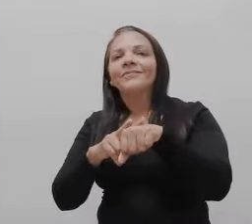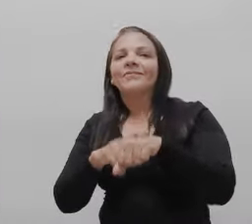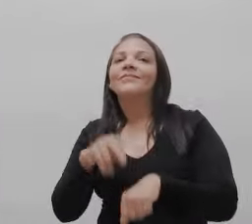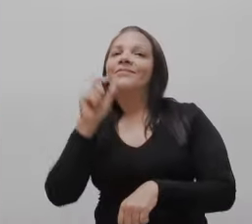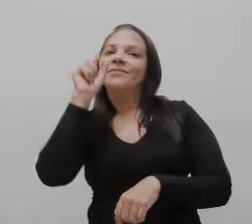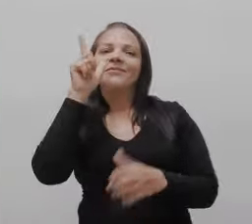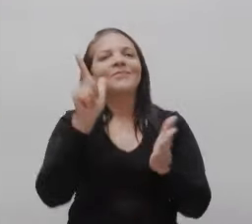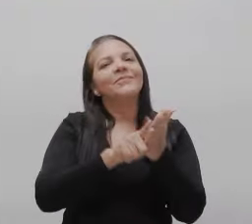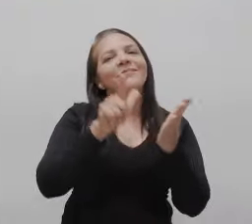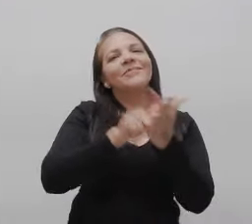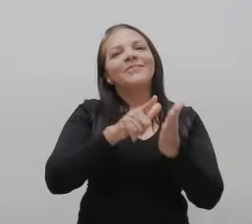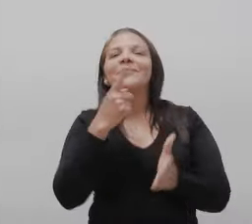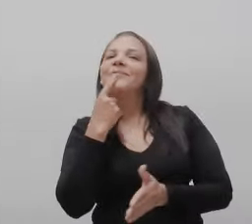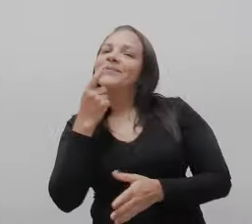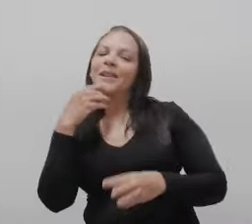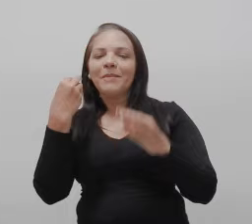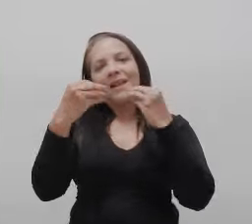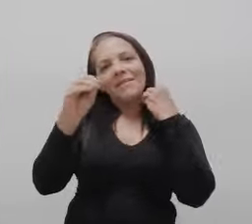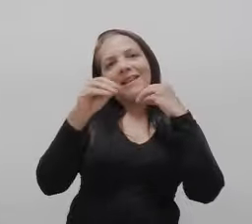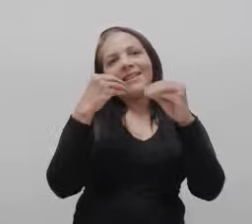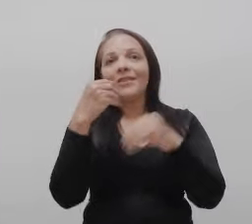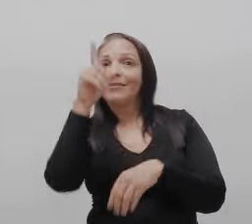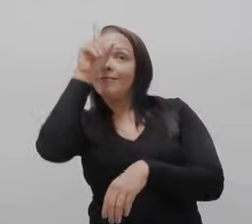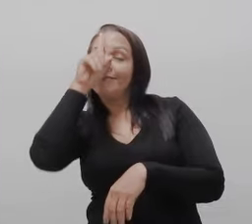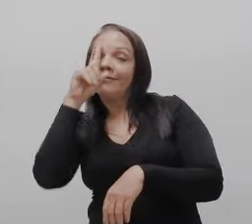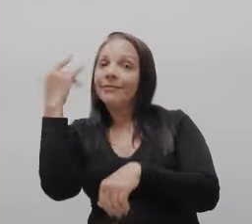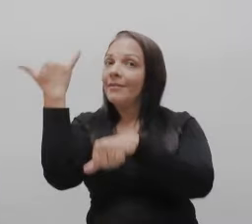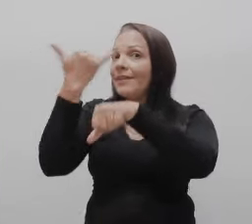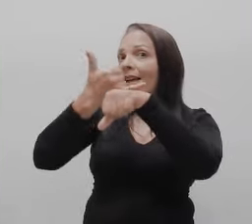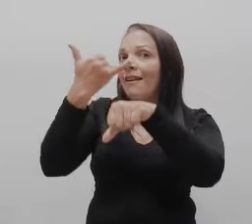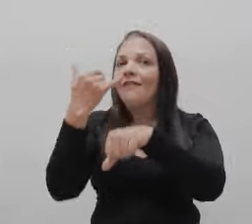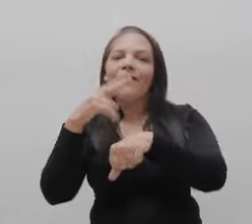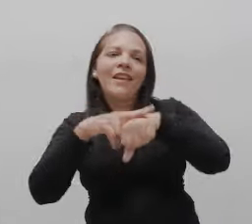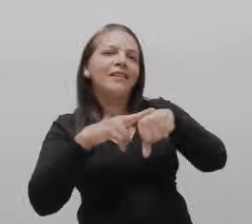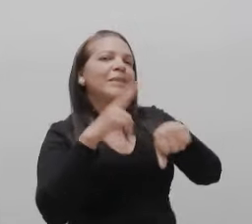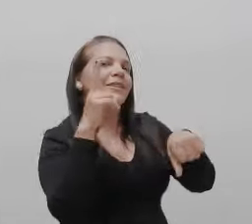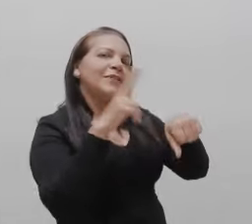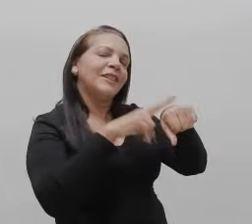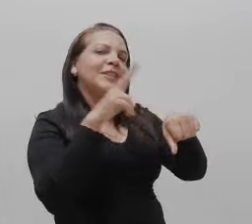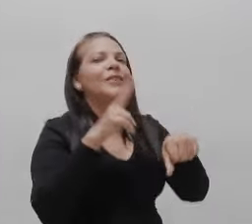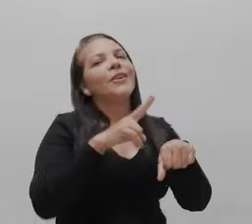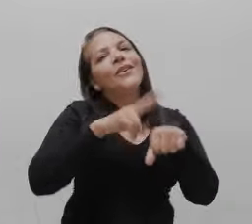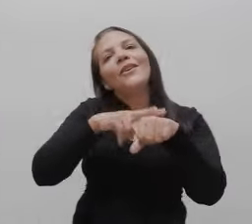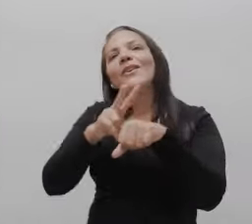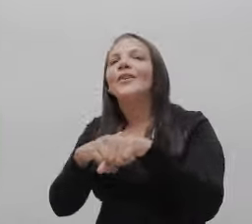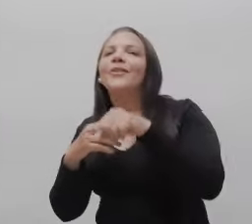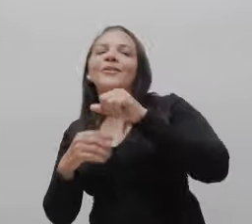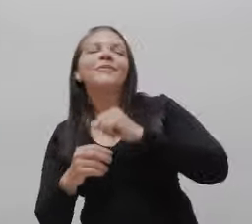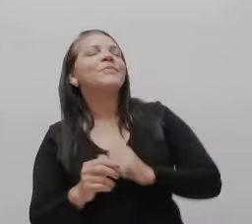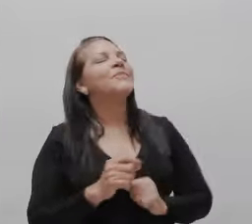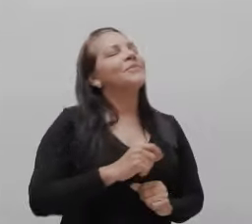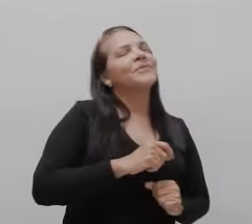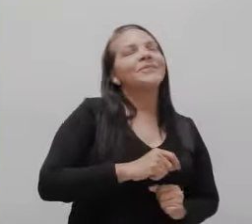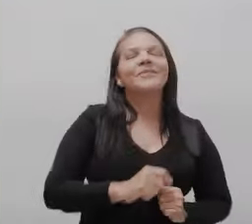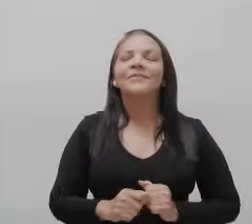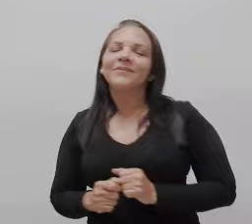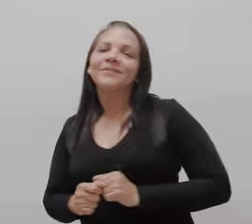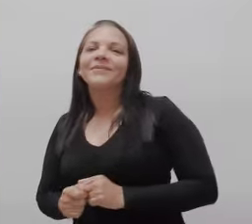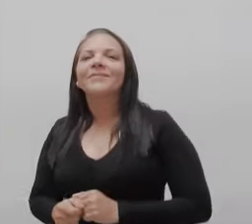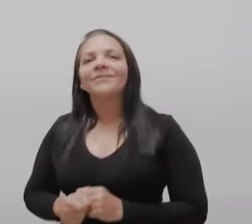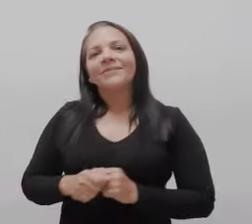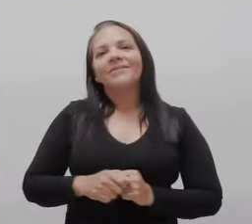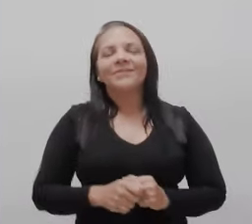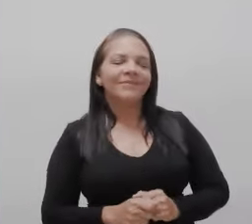vidro. Azul para o papel, vermelho para o plástico, amarelo para o metal, verde para o vidro.